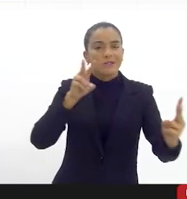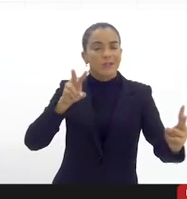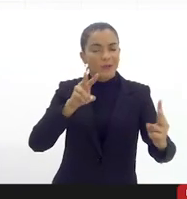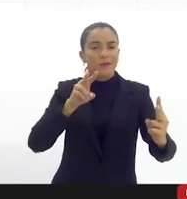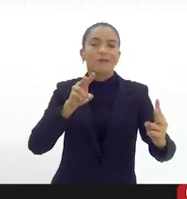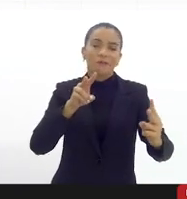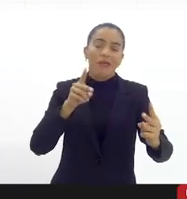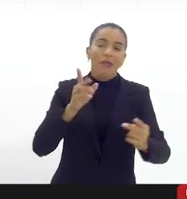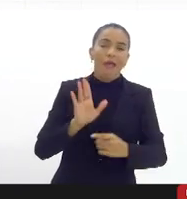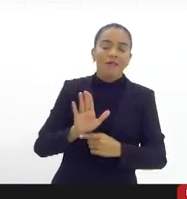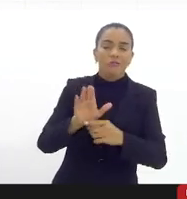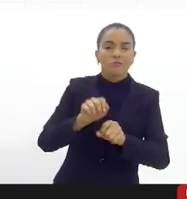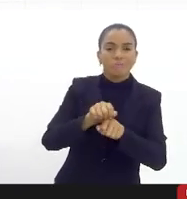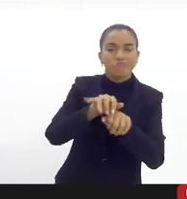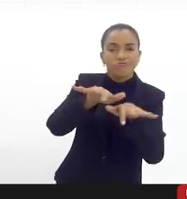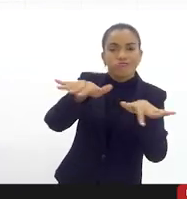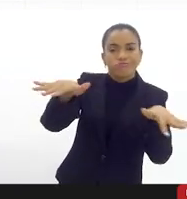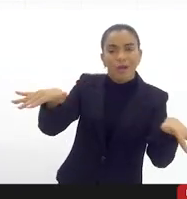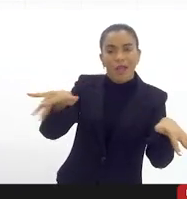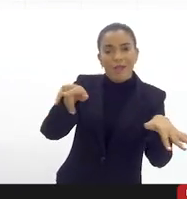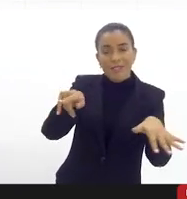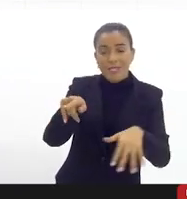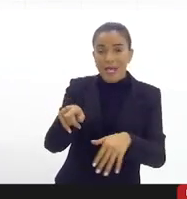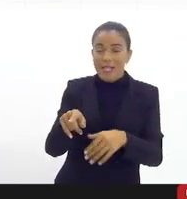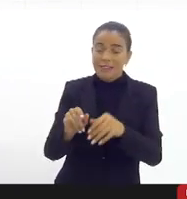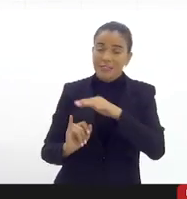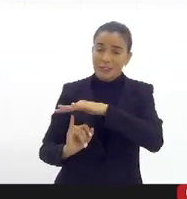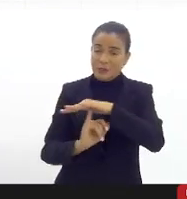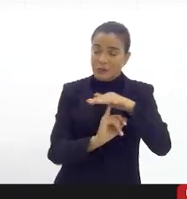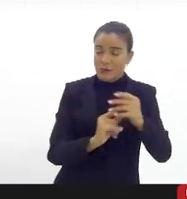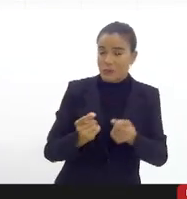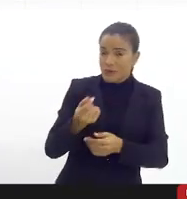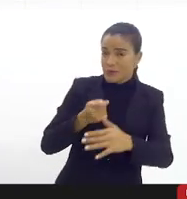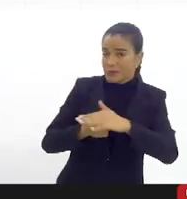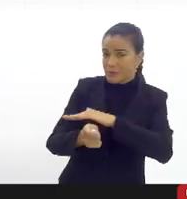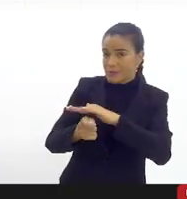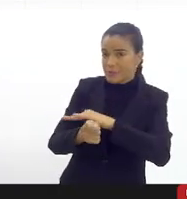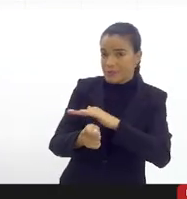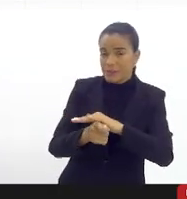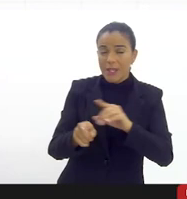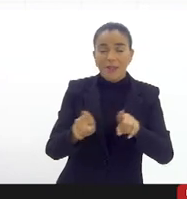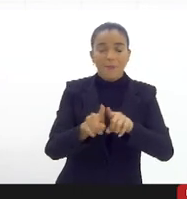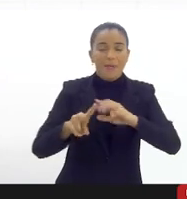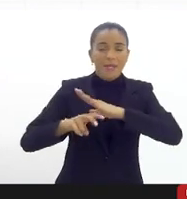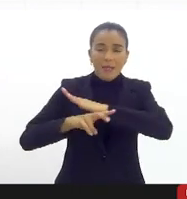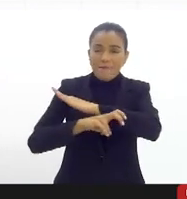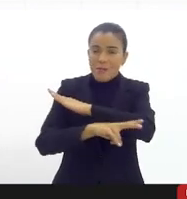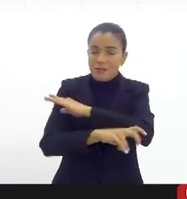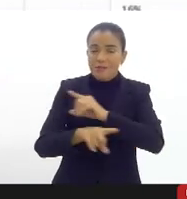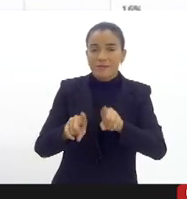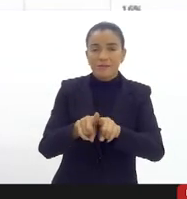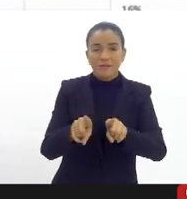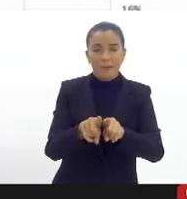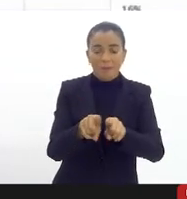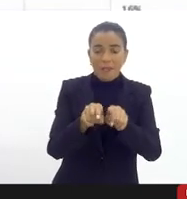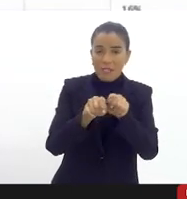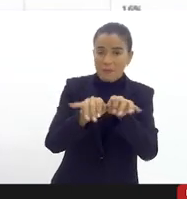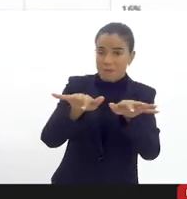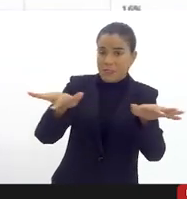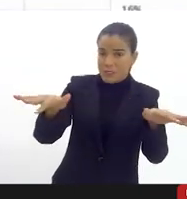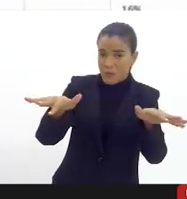dessas instituições porque eles têm se dedicado tanto é a construção das infraestruturas das condições né de expansão